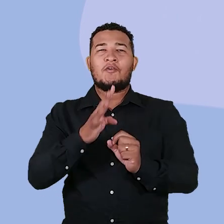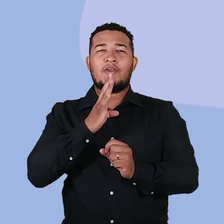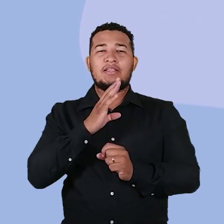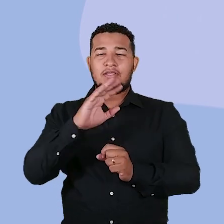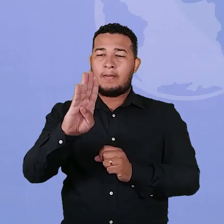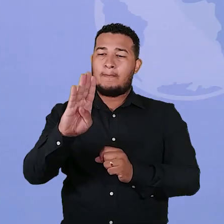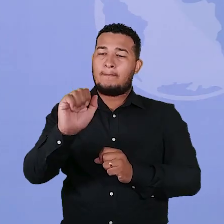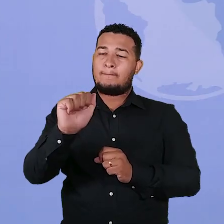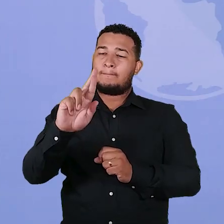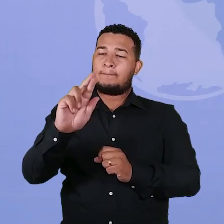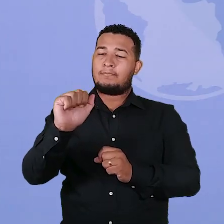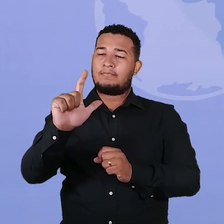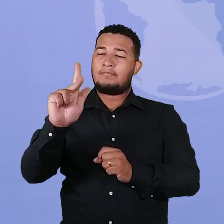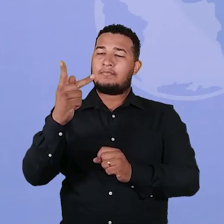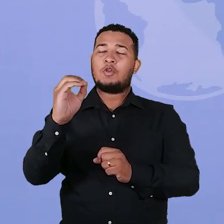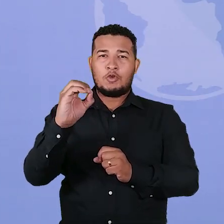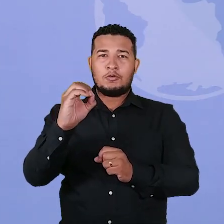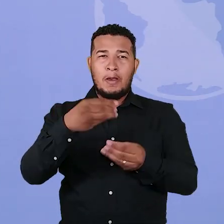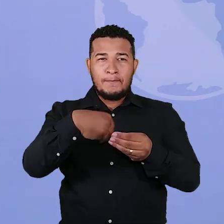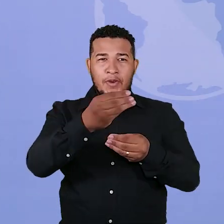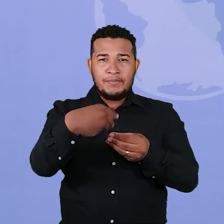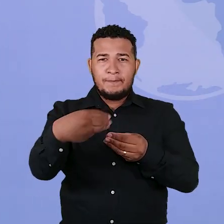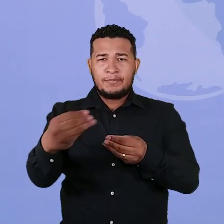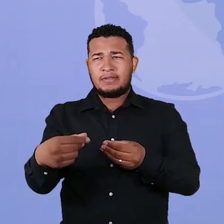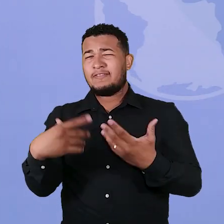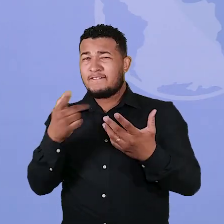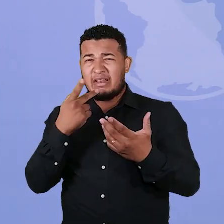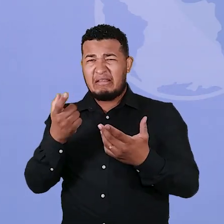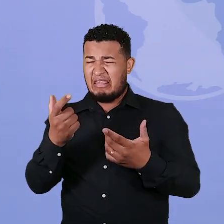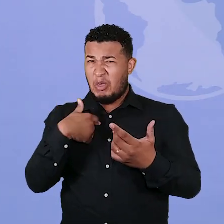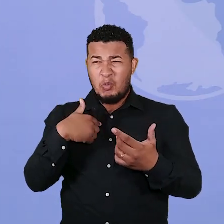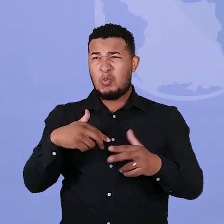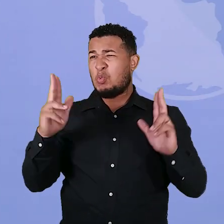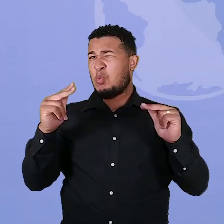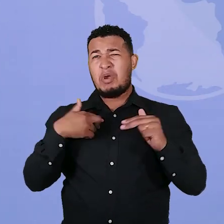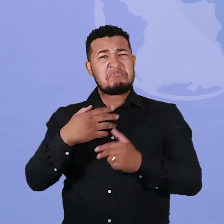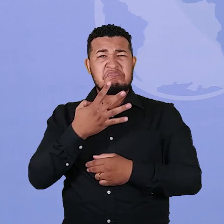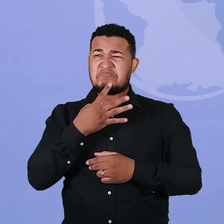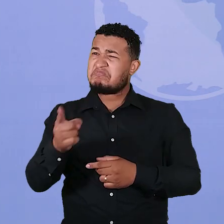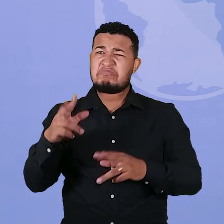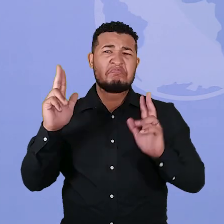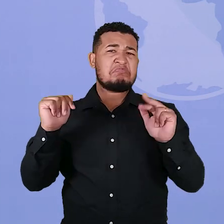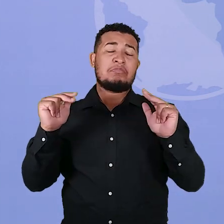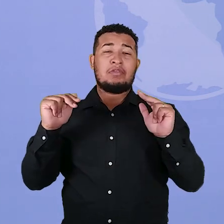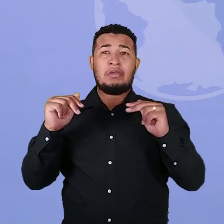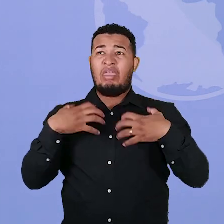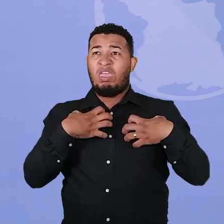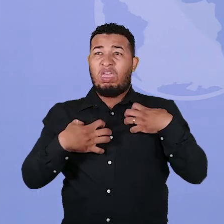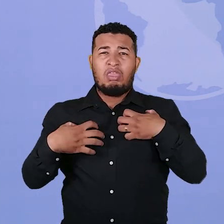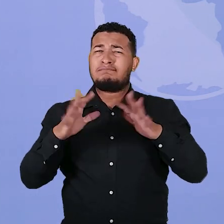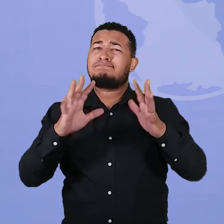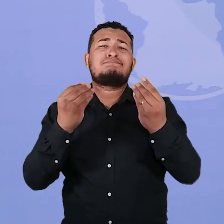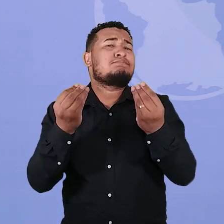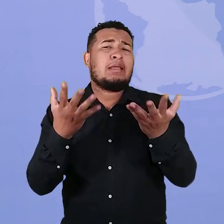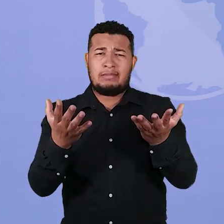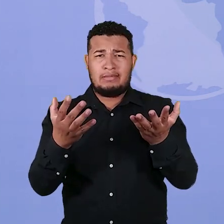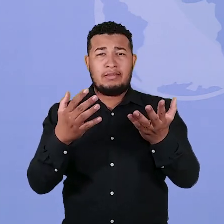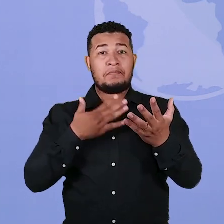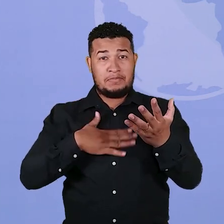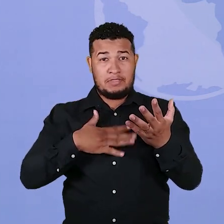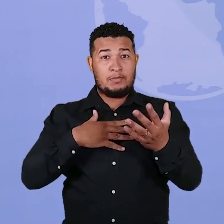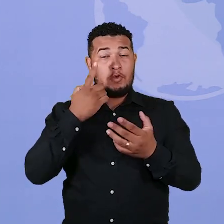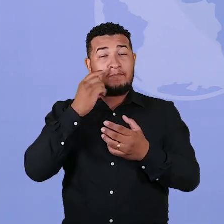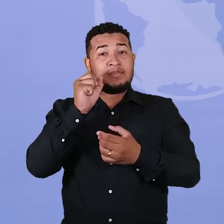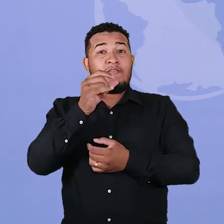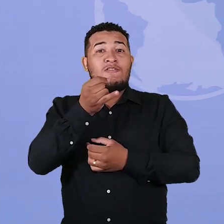o baralho aí você vai falar assim eu não jogo baralho eu não sei nada de baralho calma para se estressar porque